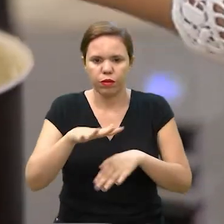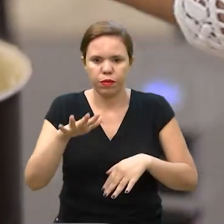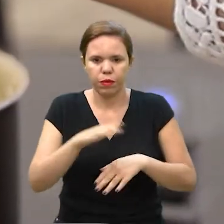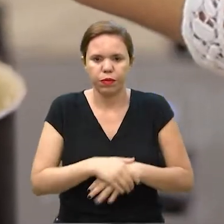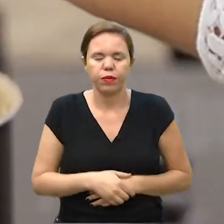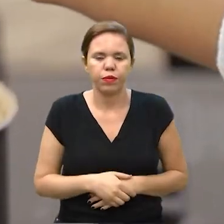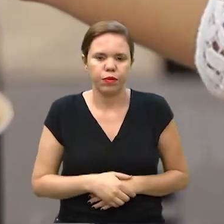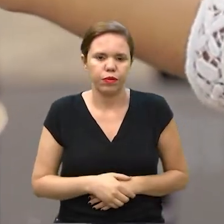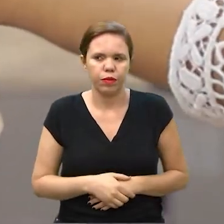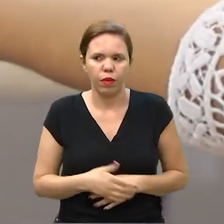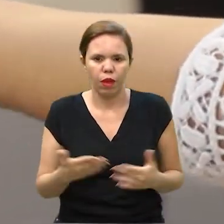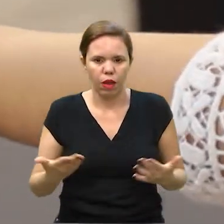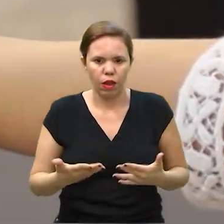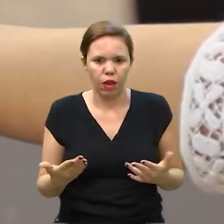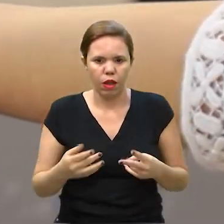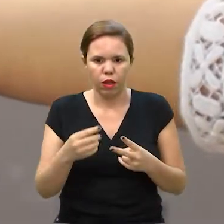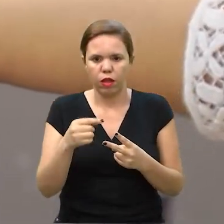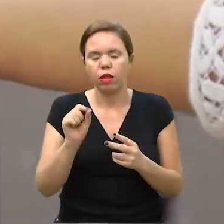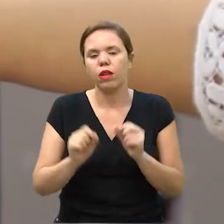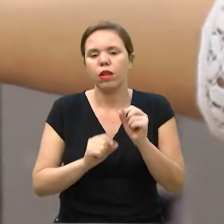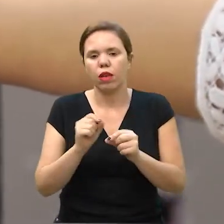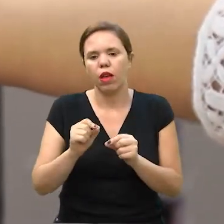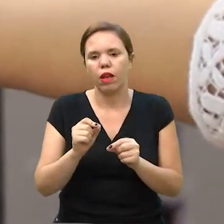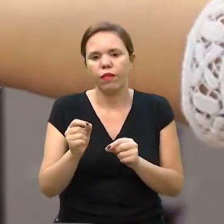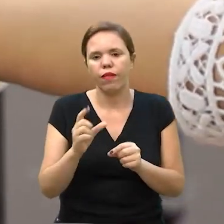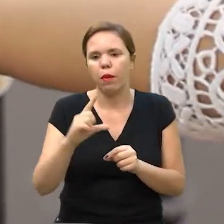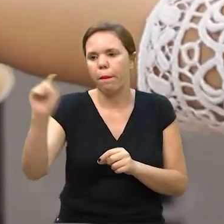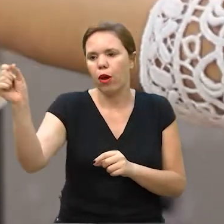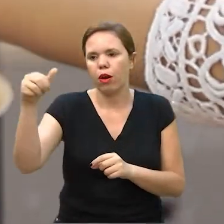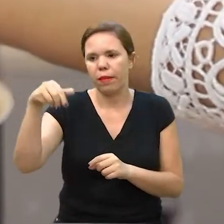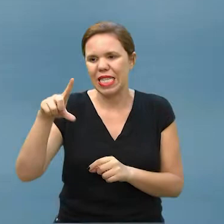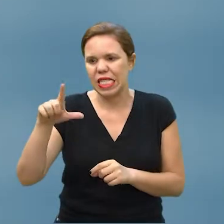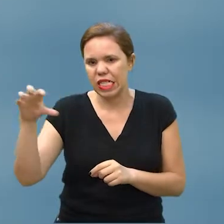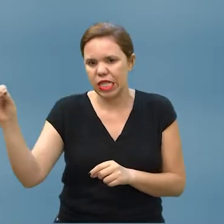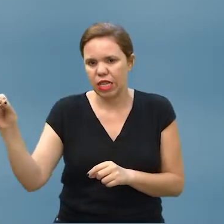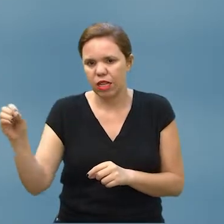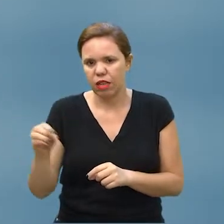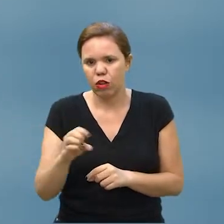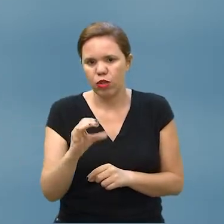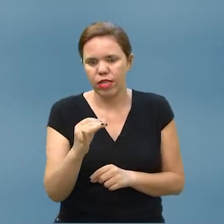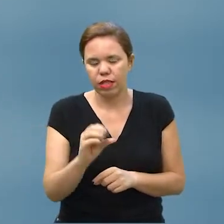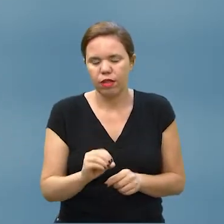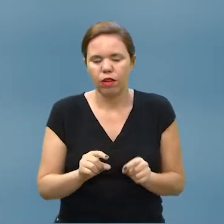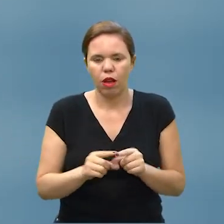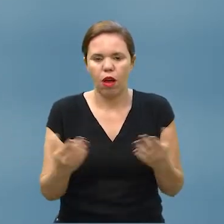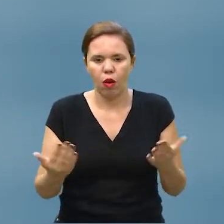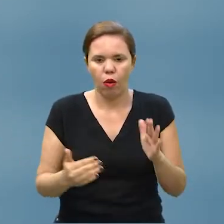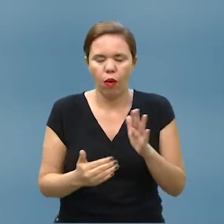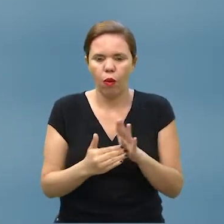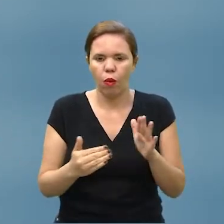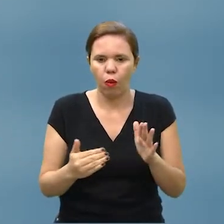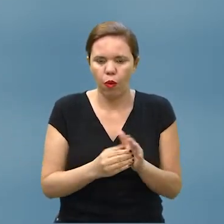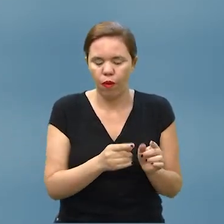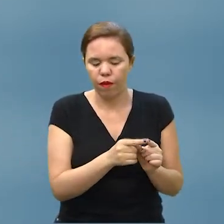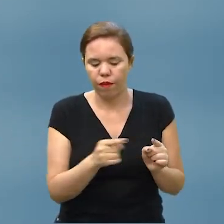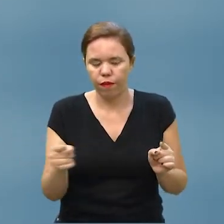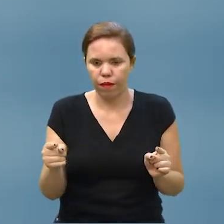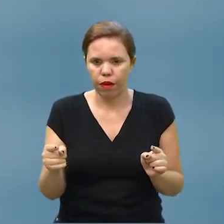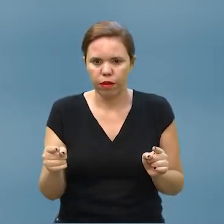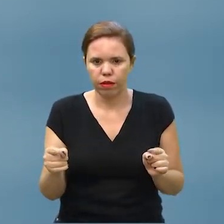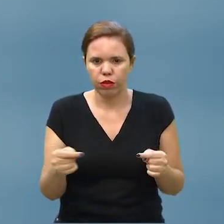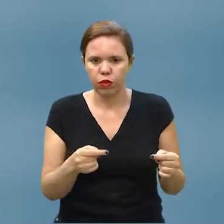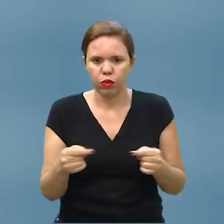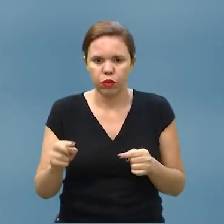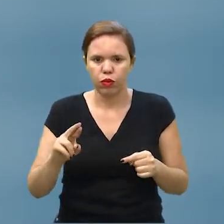Com isso, se despedem da competição Marcelo e Dona Conceição. Estamos na última rodada desta fase da competição e